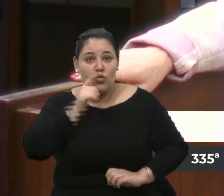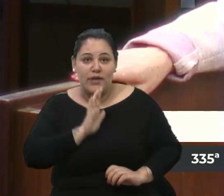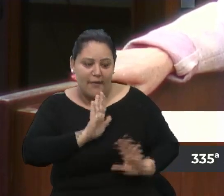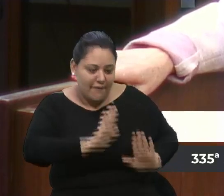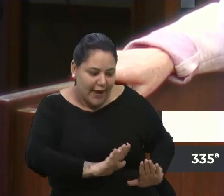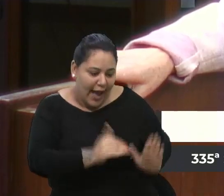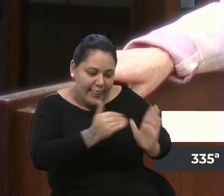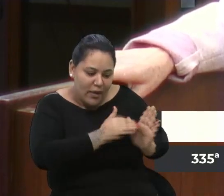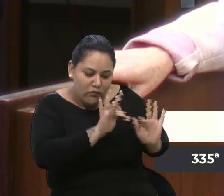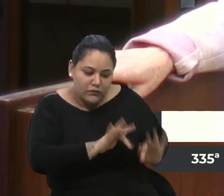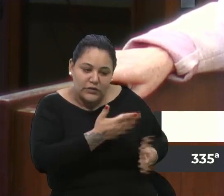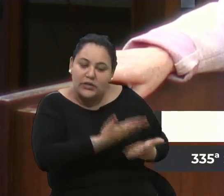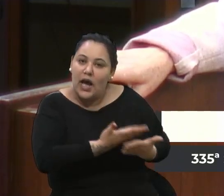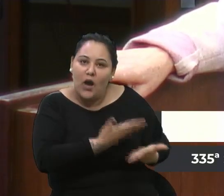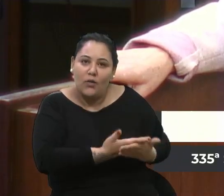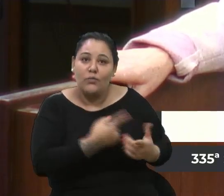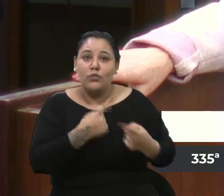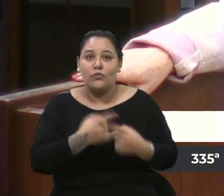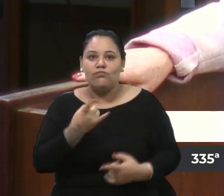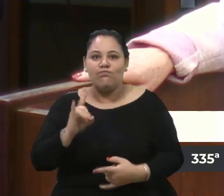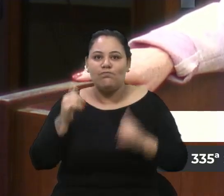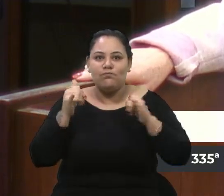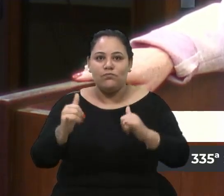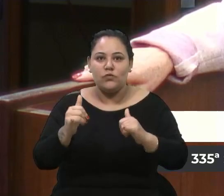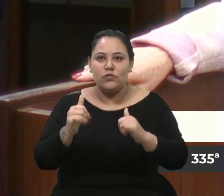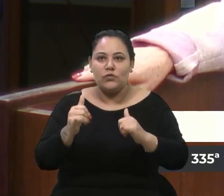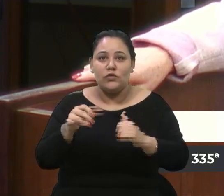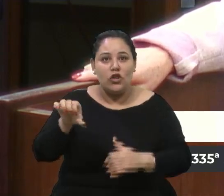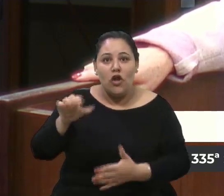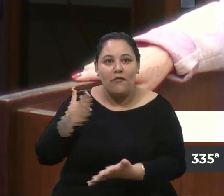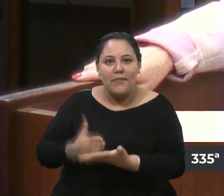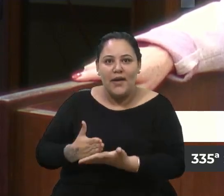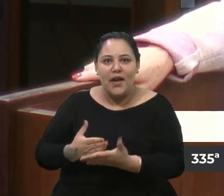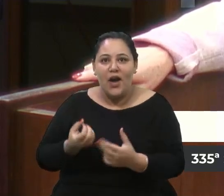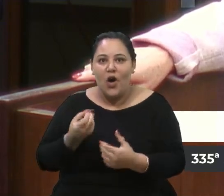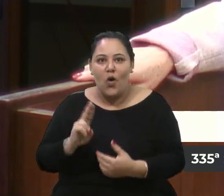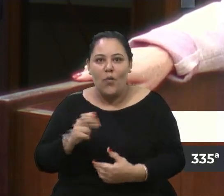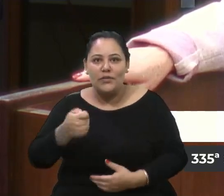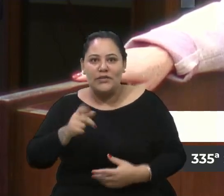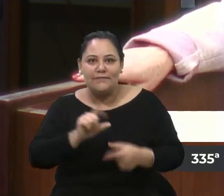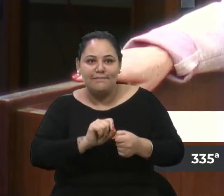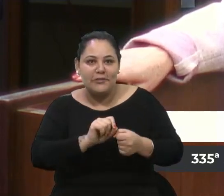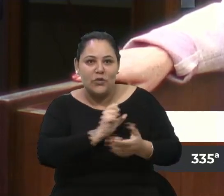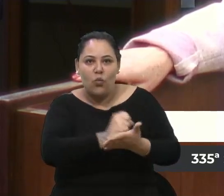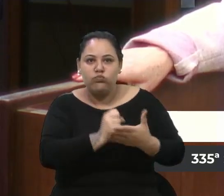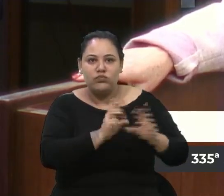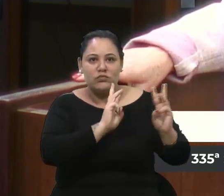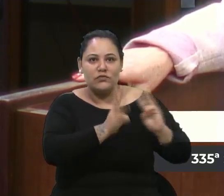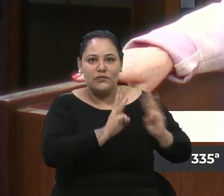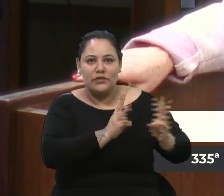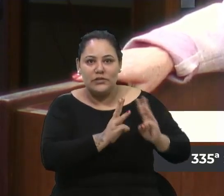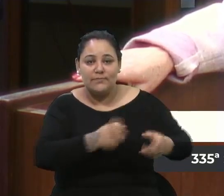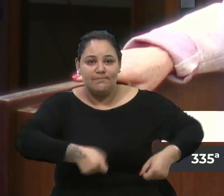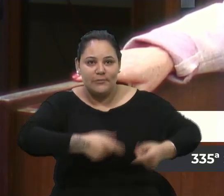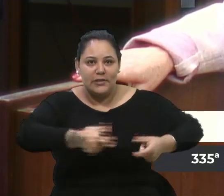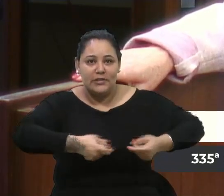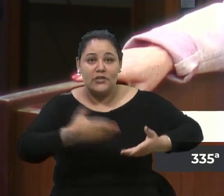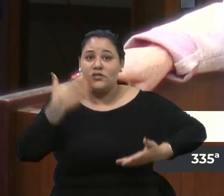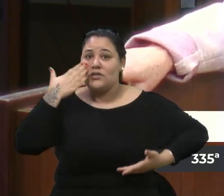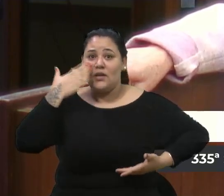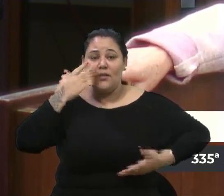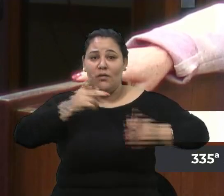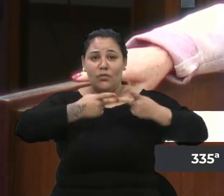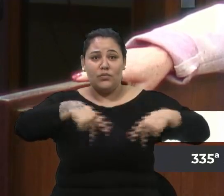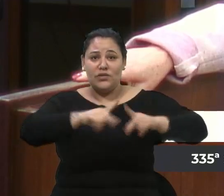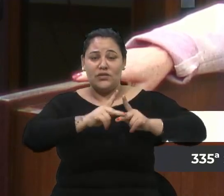último ônibus é às 21h30, ou tem que fazer esquema de vans, gastar, que a gente sabe que essa população